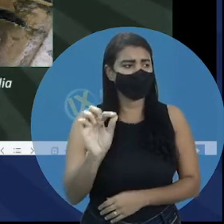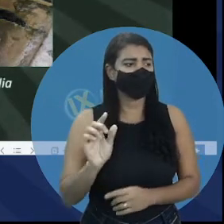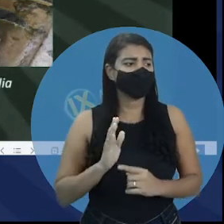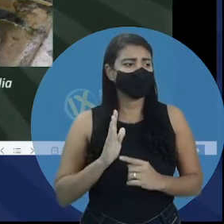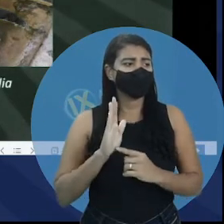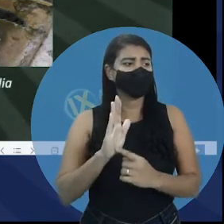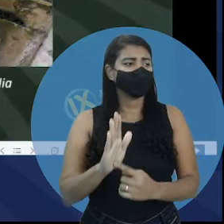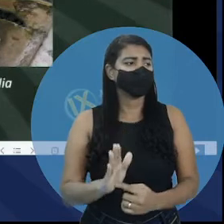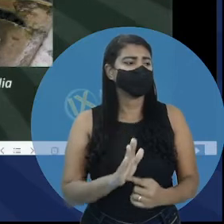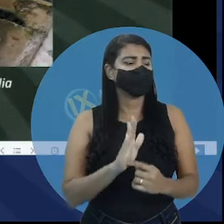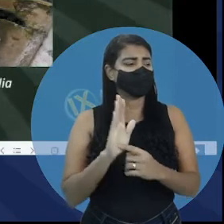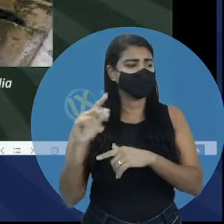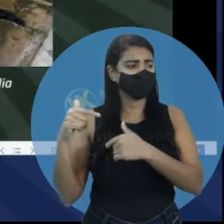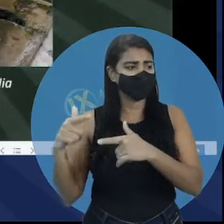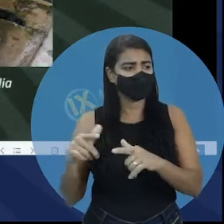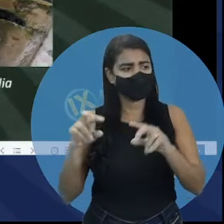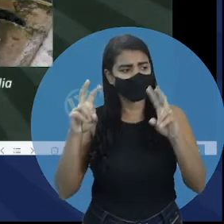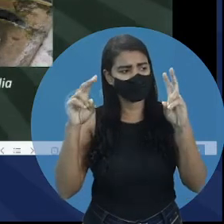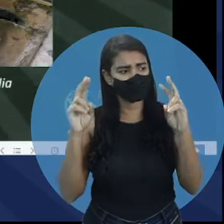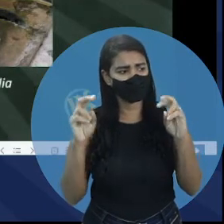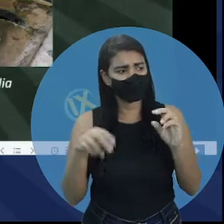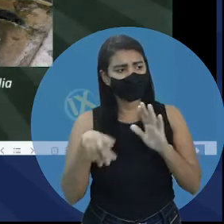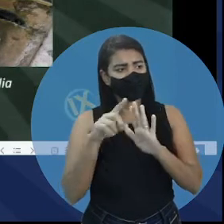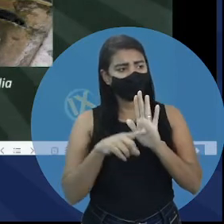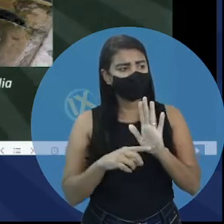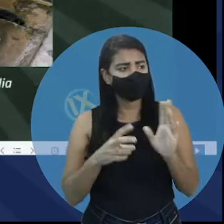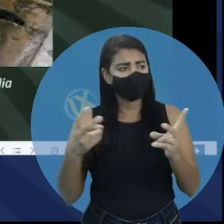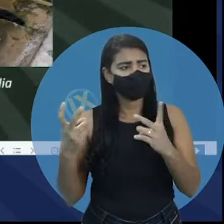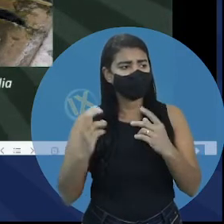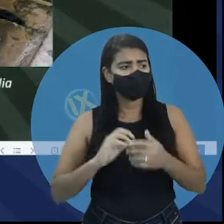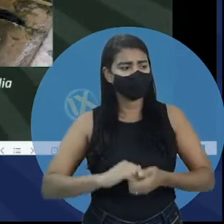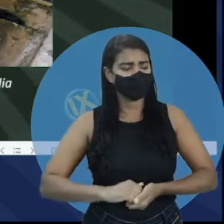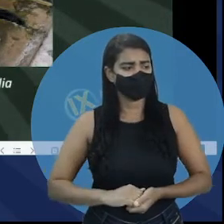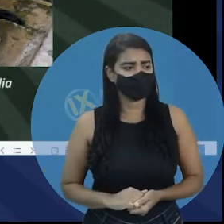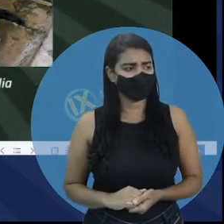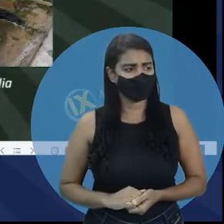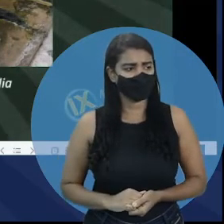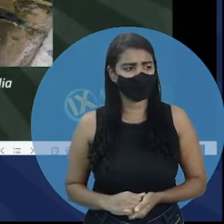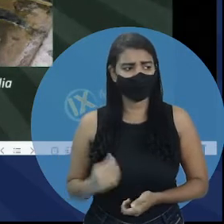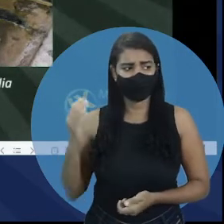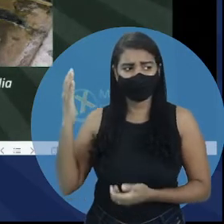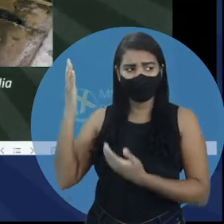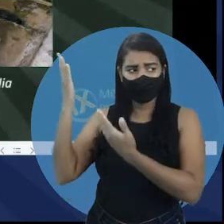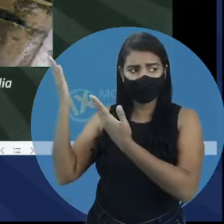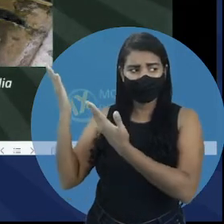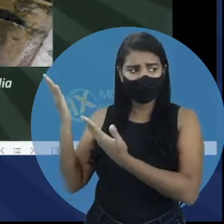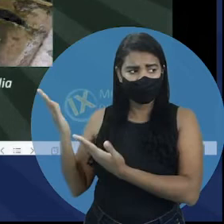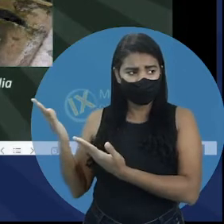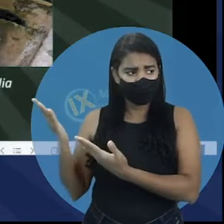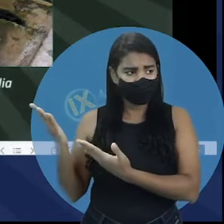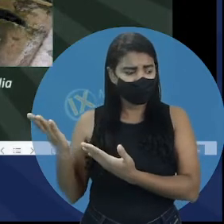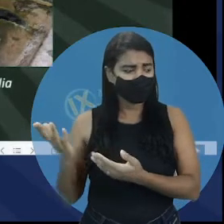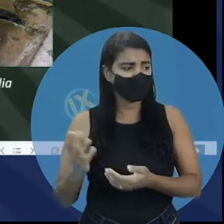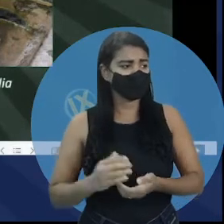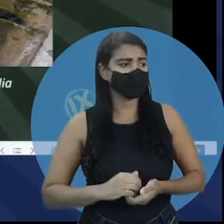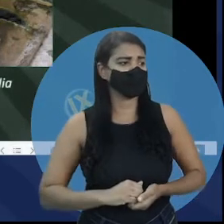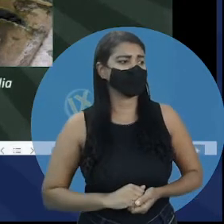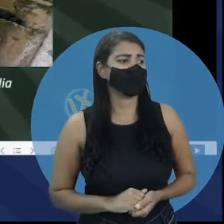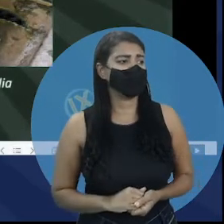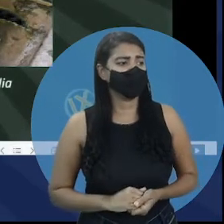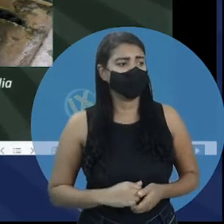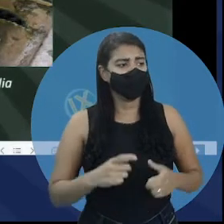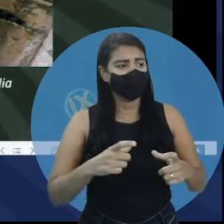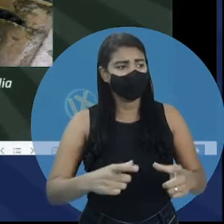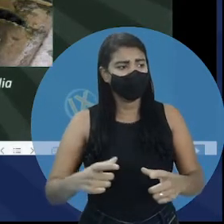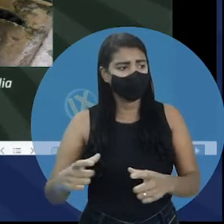direcionamento, a gente trabalhou com as seguintes perspectivas. Plantas que habitem regiões que são consideradas regiões